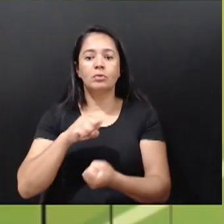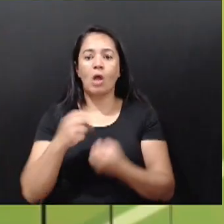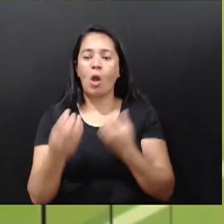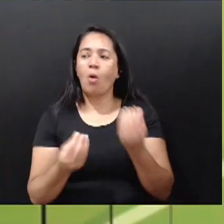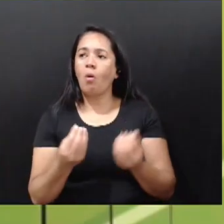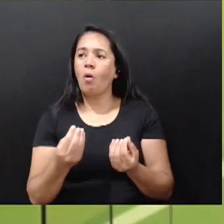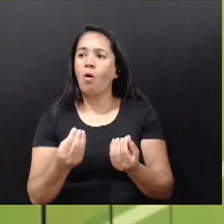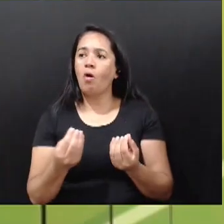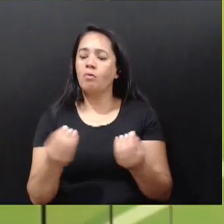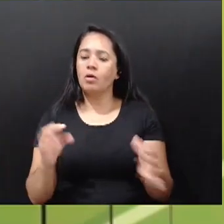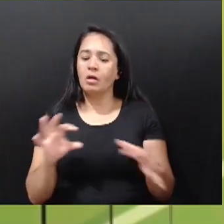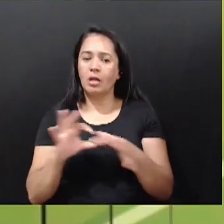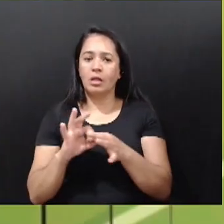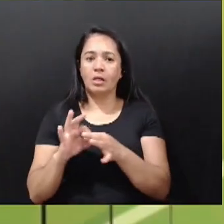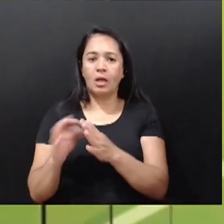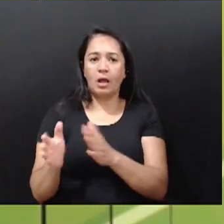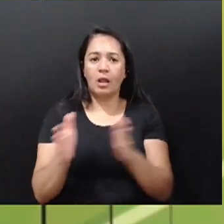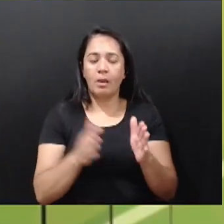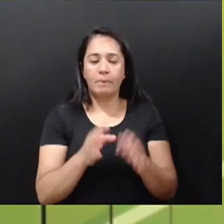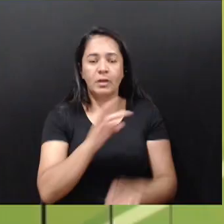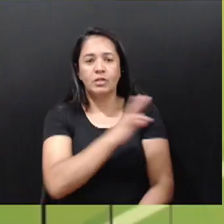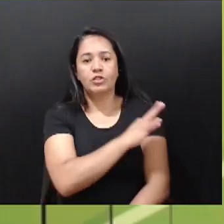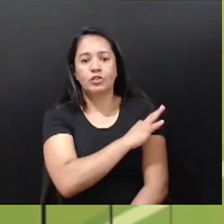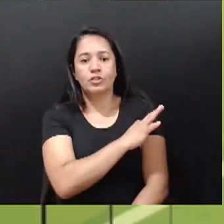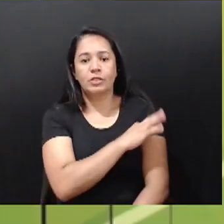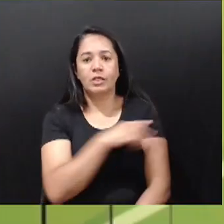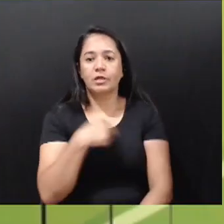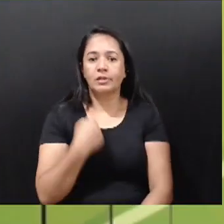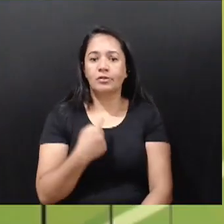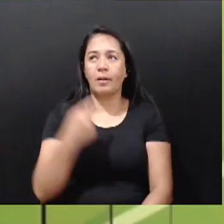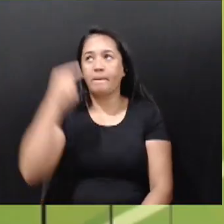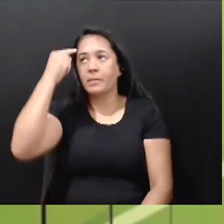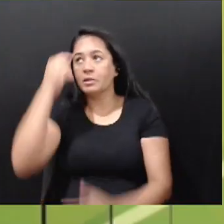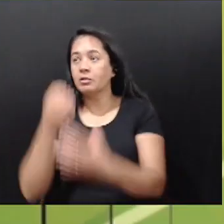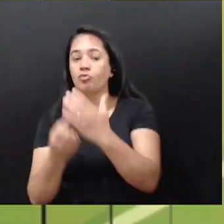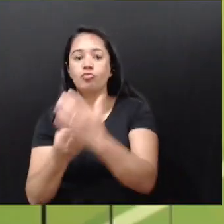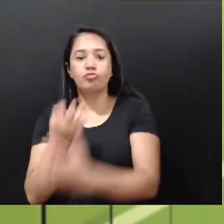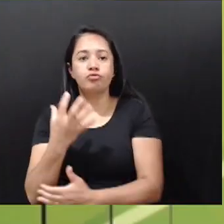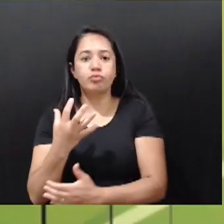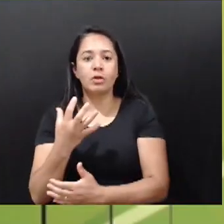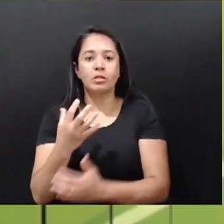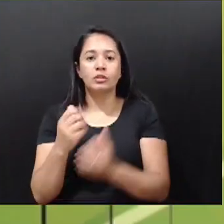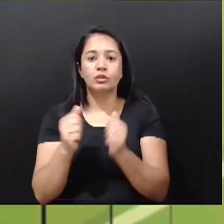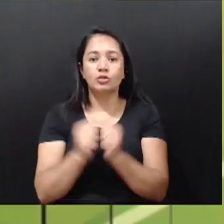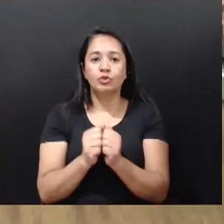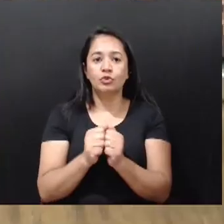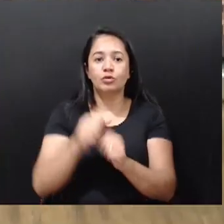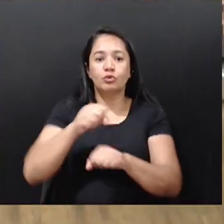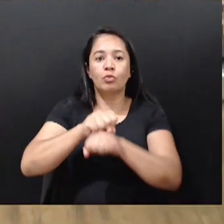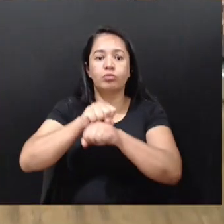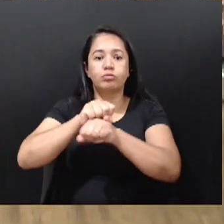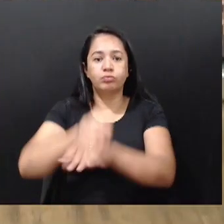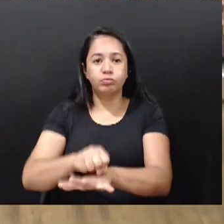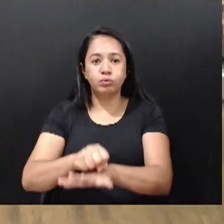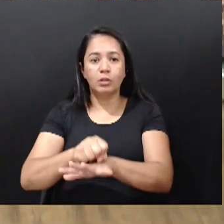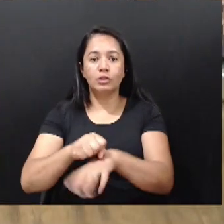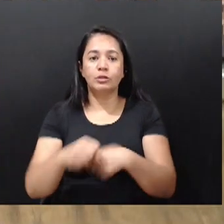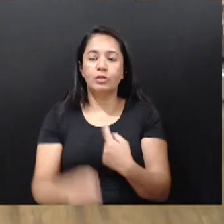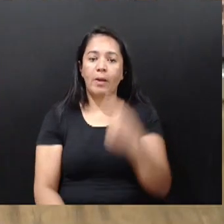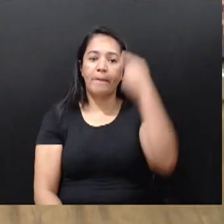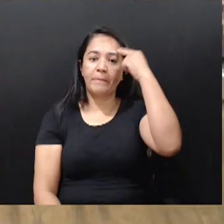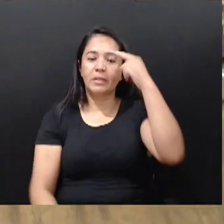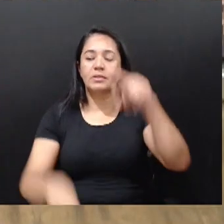parte técnica, quando a gente pensa em criação de softwares, com aquilo que é preciso quando a gente também pensa em